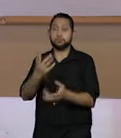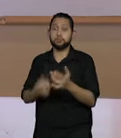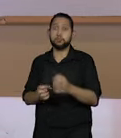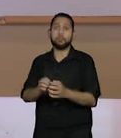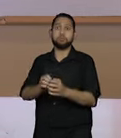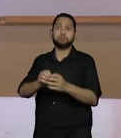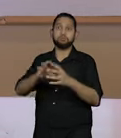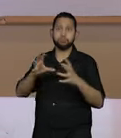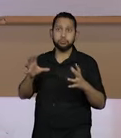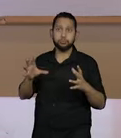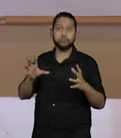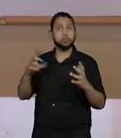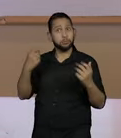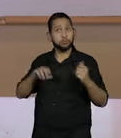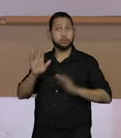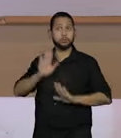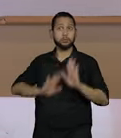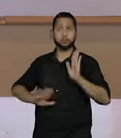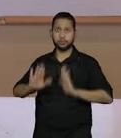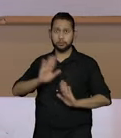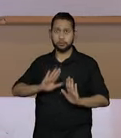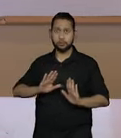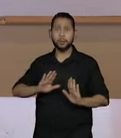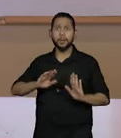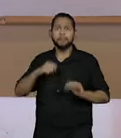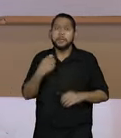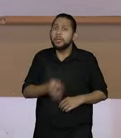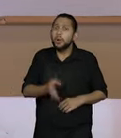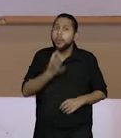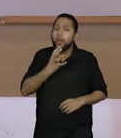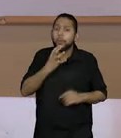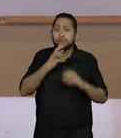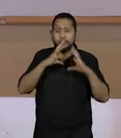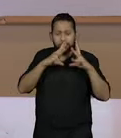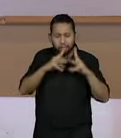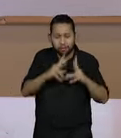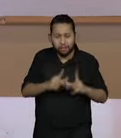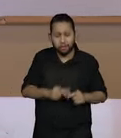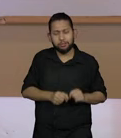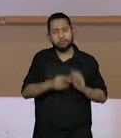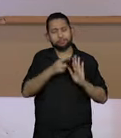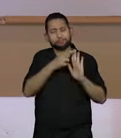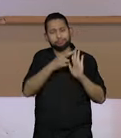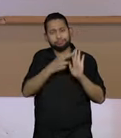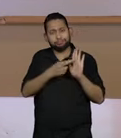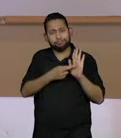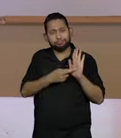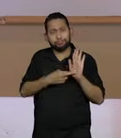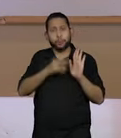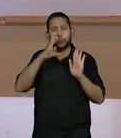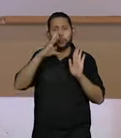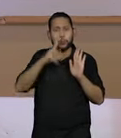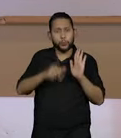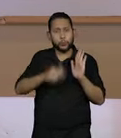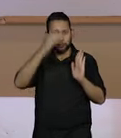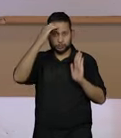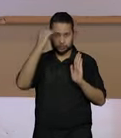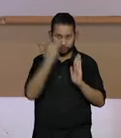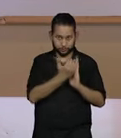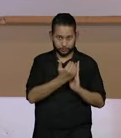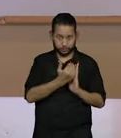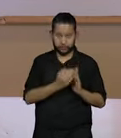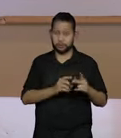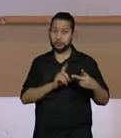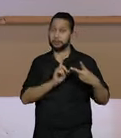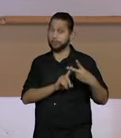perigosas. Por isso, é necessário conhecer e aplicar uma série de regras básicas de segurança e também